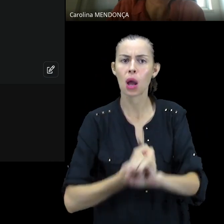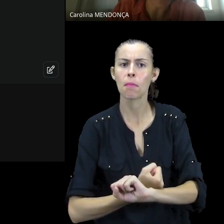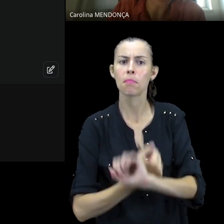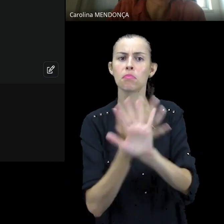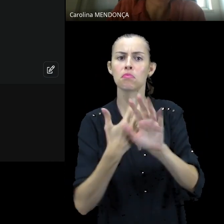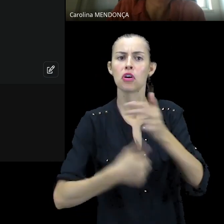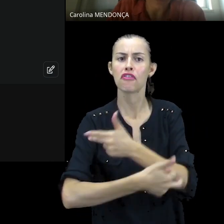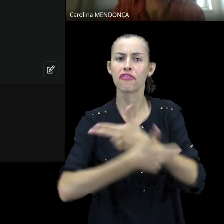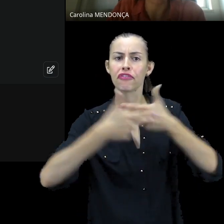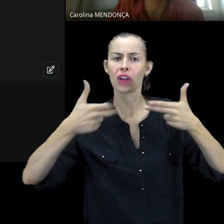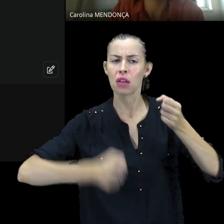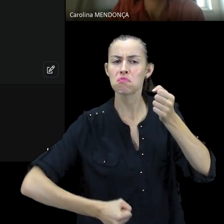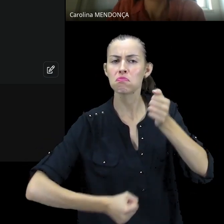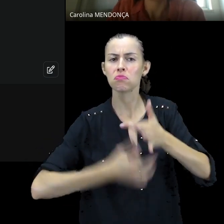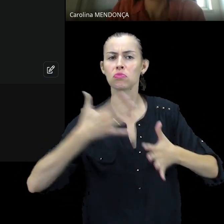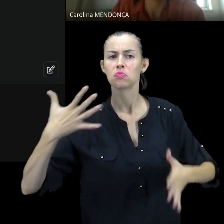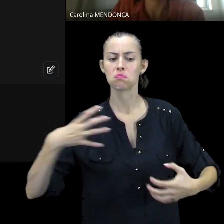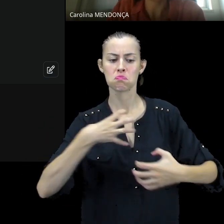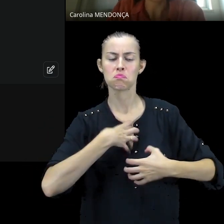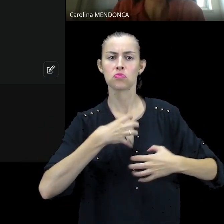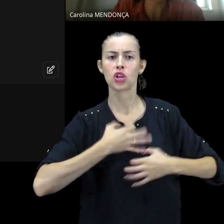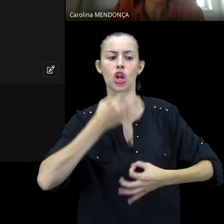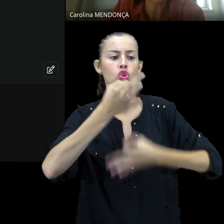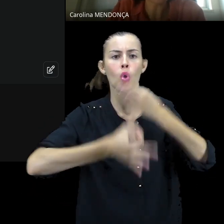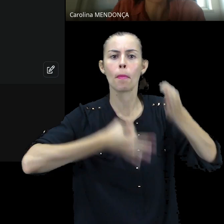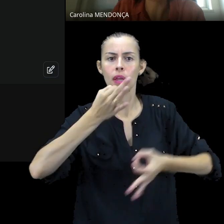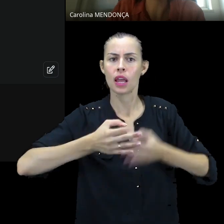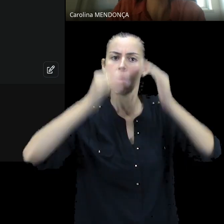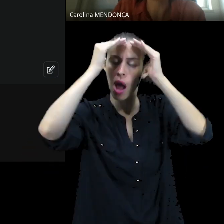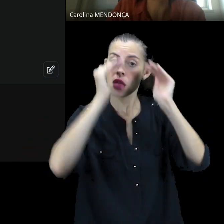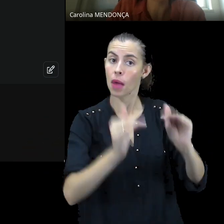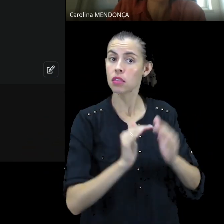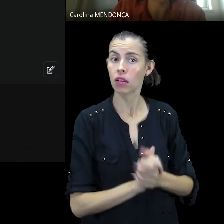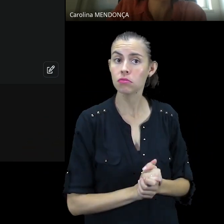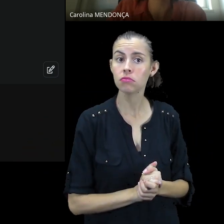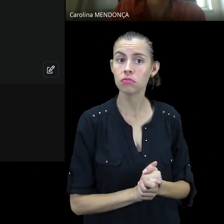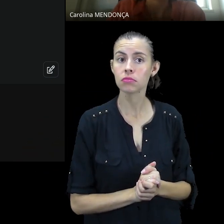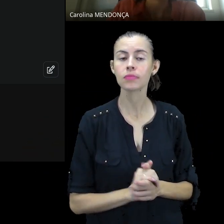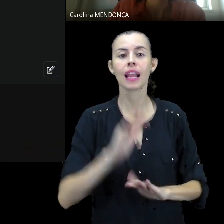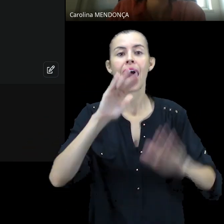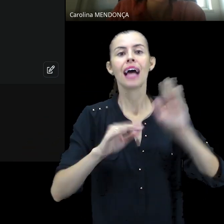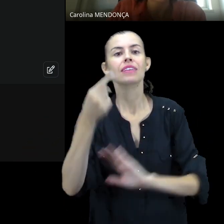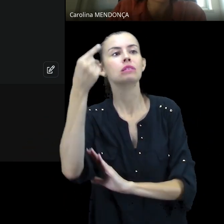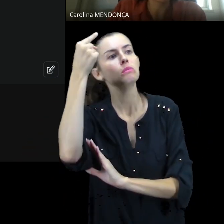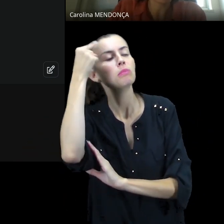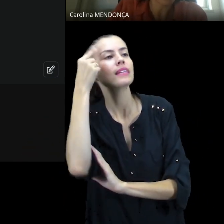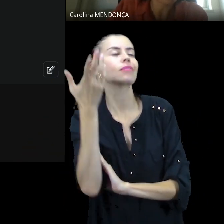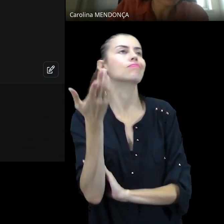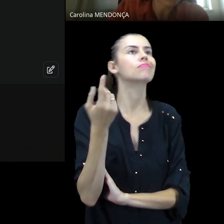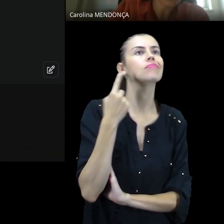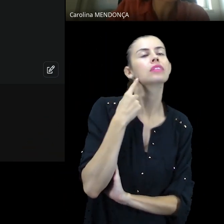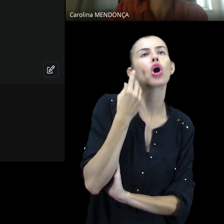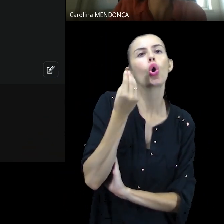à pluralidade e diversidade, e a relação, inclusive, que a gente fica, às vezes, pensando que